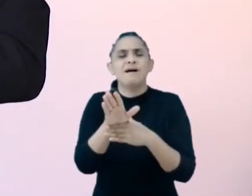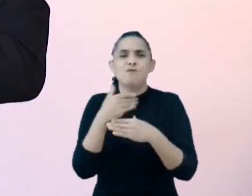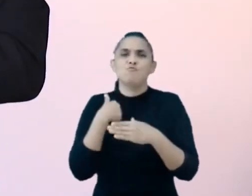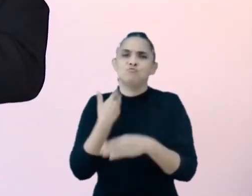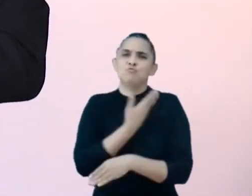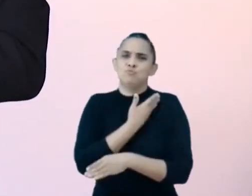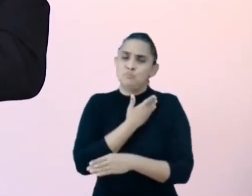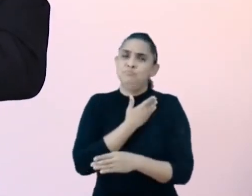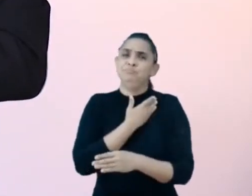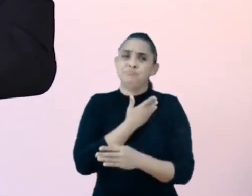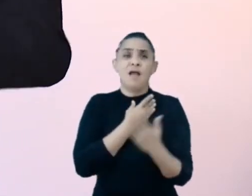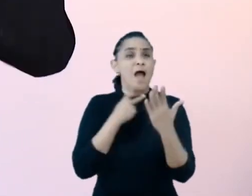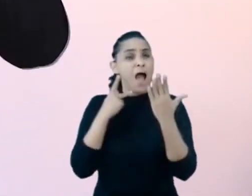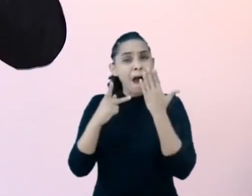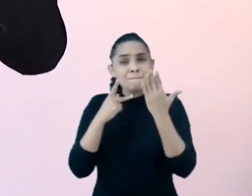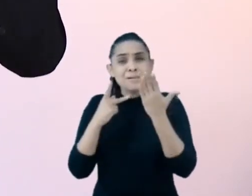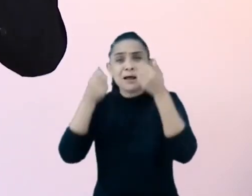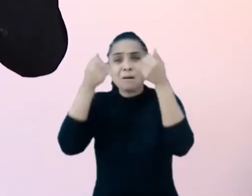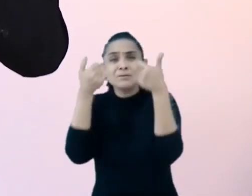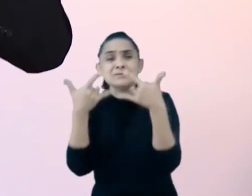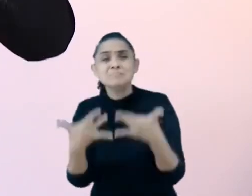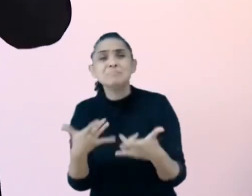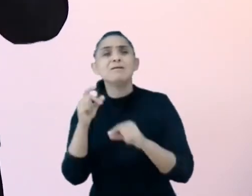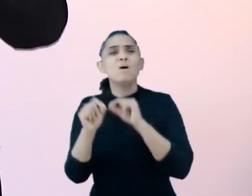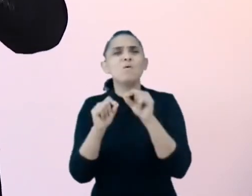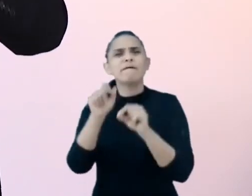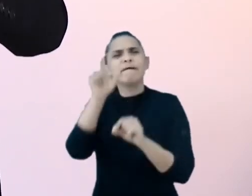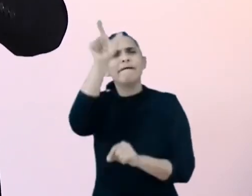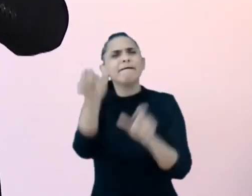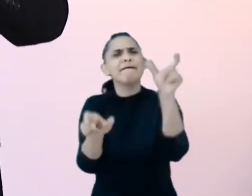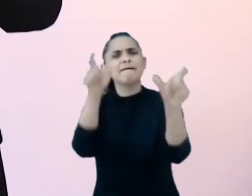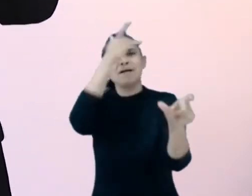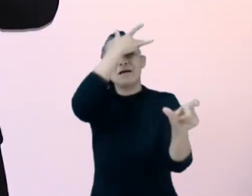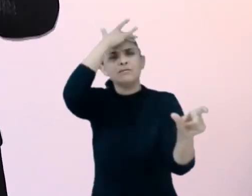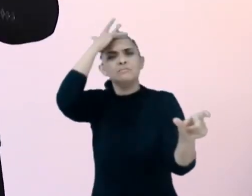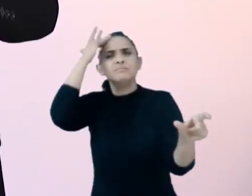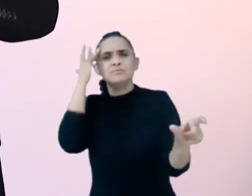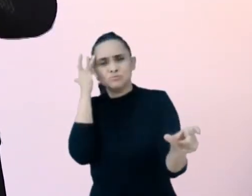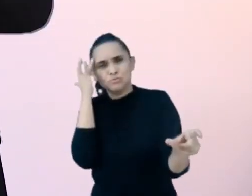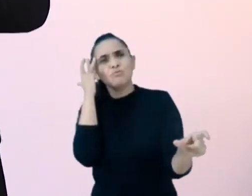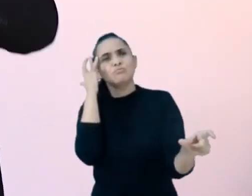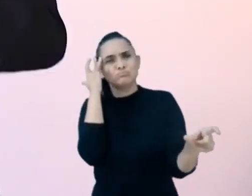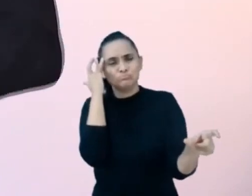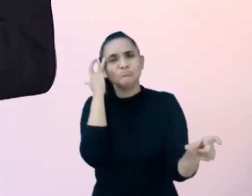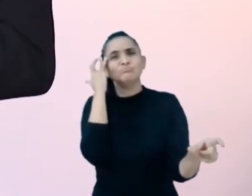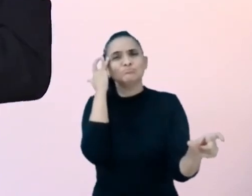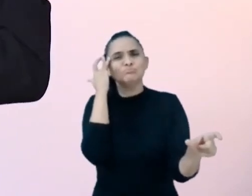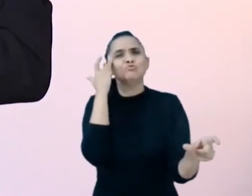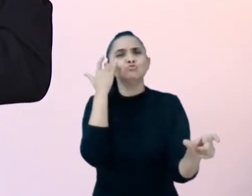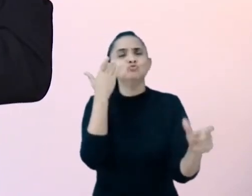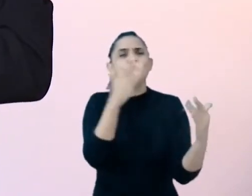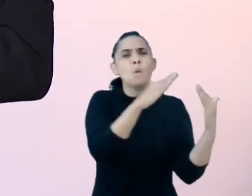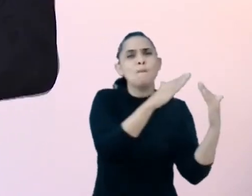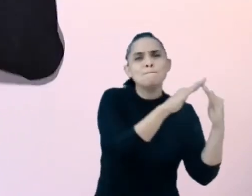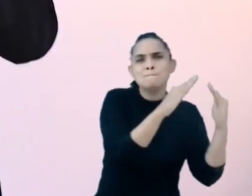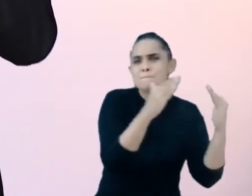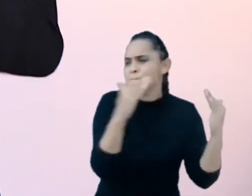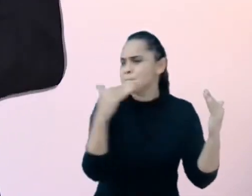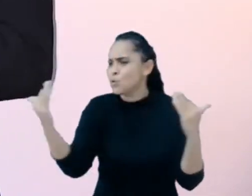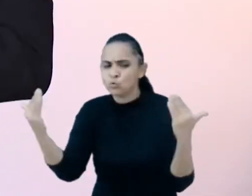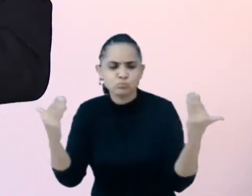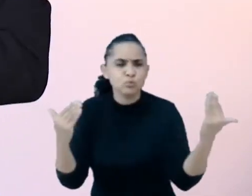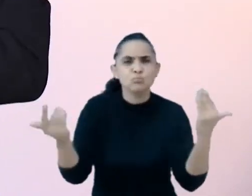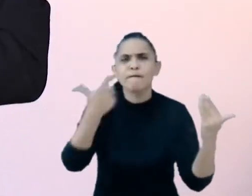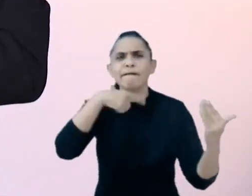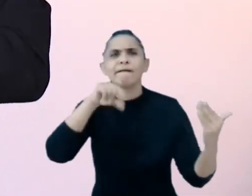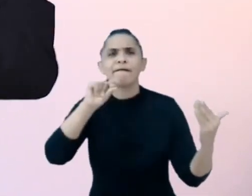nosso próximo. E diz que o nosso próximo é todo aquele que é membro da família de Deus. Eu tenho certeza